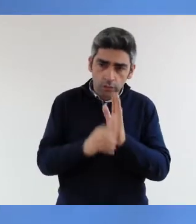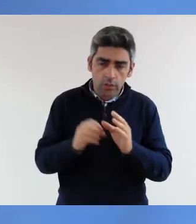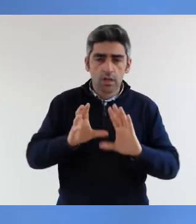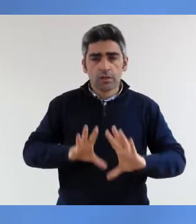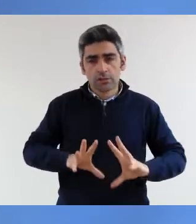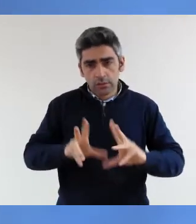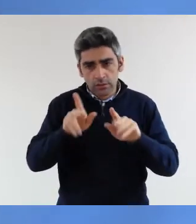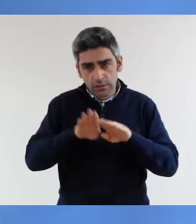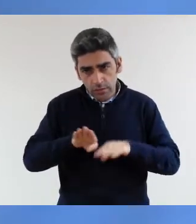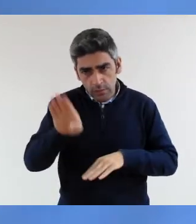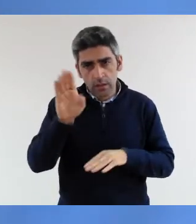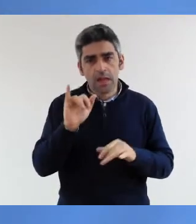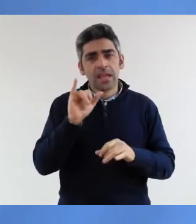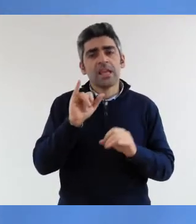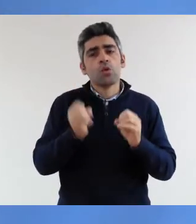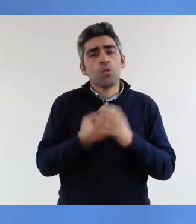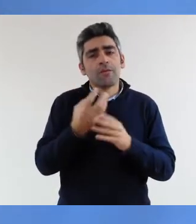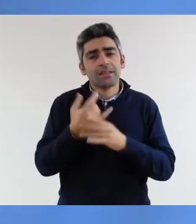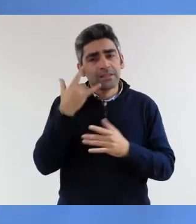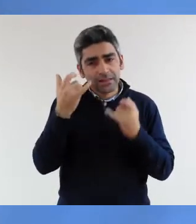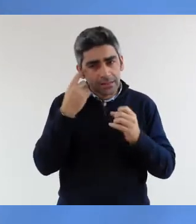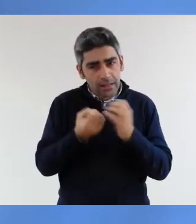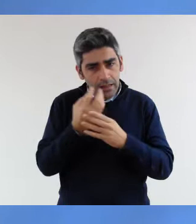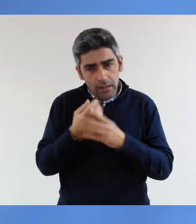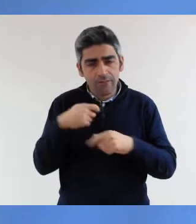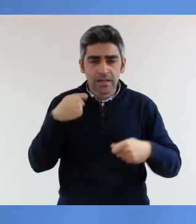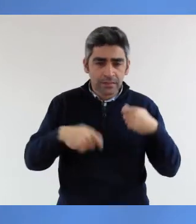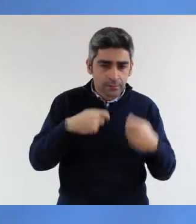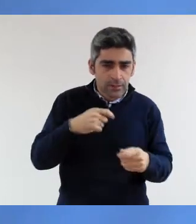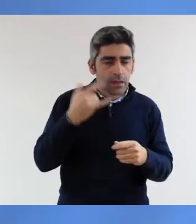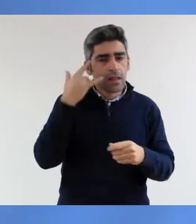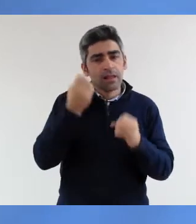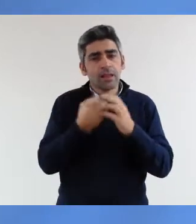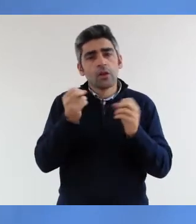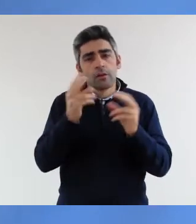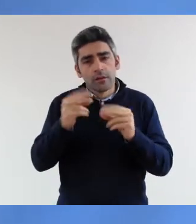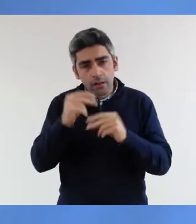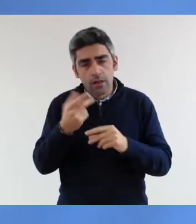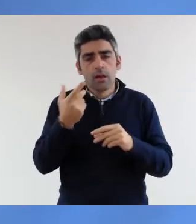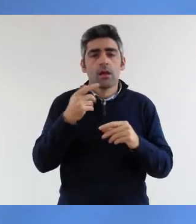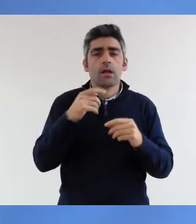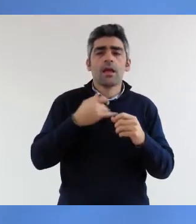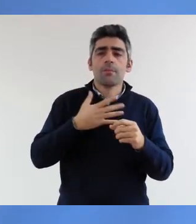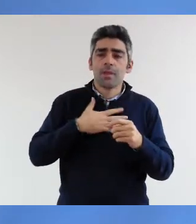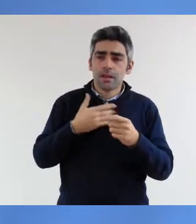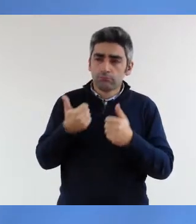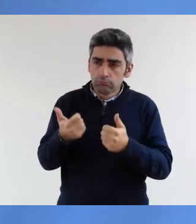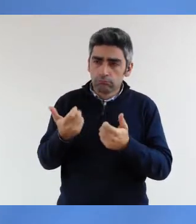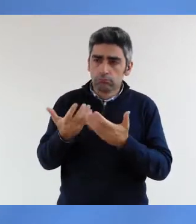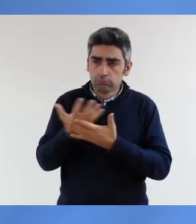e portanto para o crescimento com inovação um espírito reformista flexibilidade creative lado